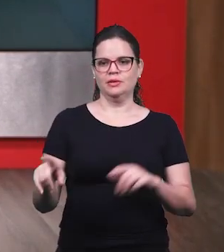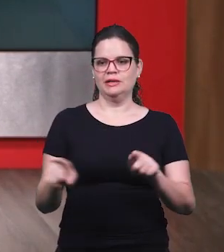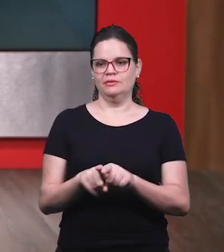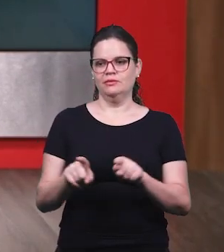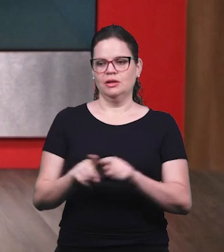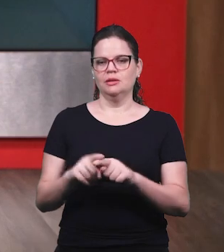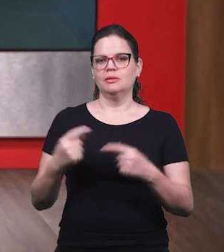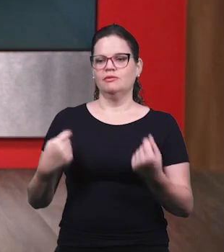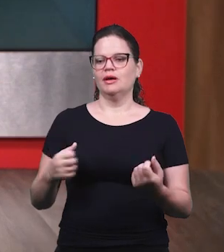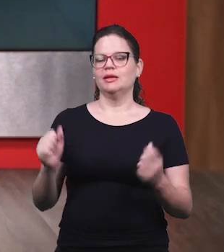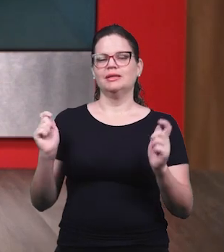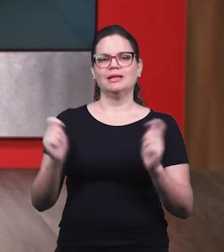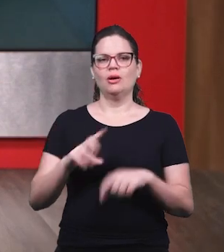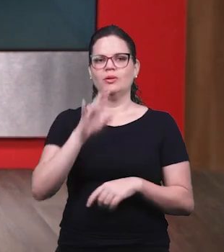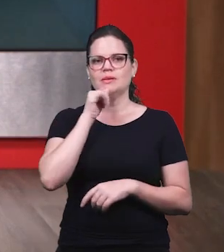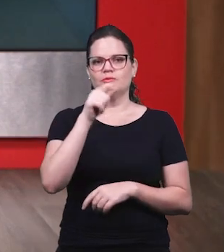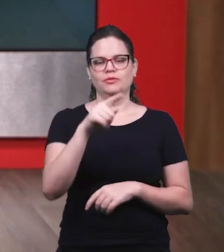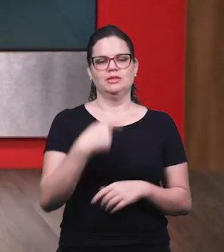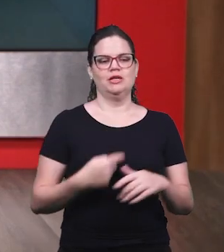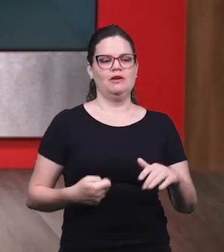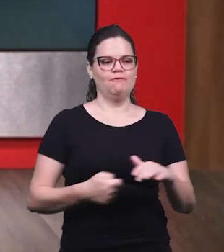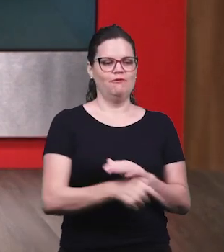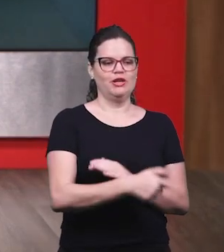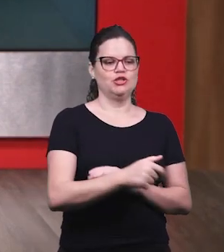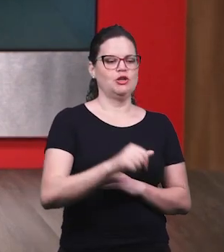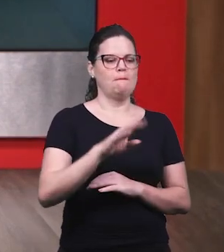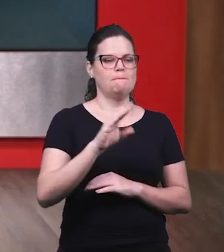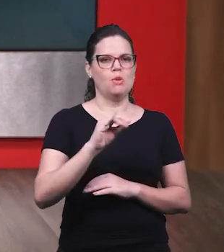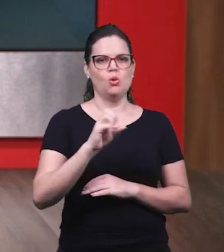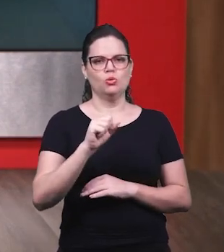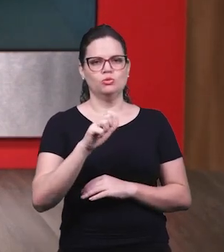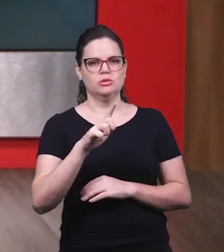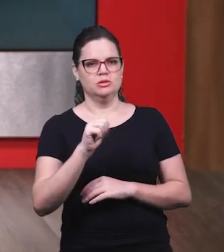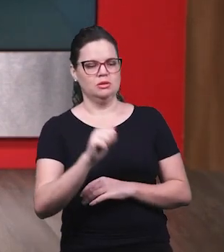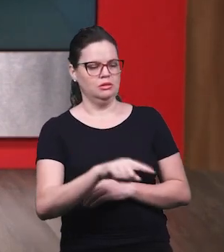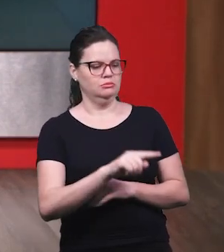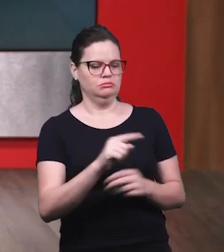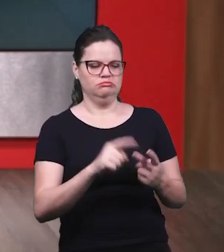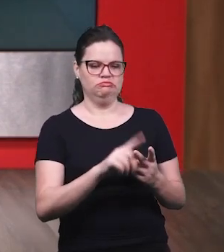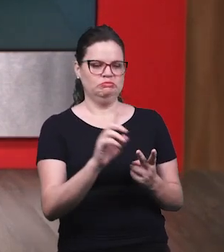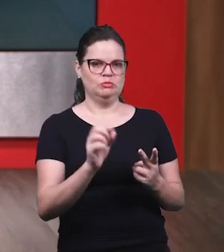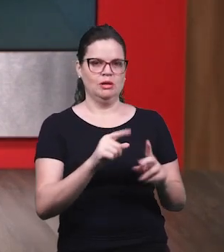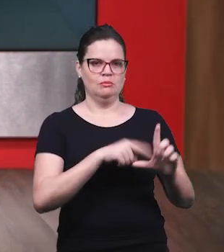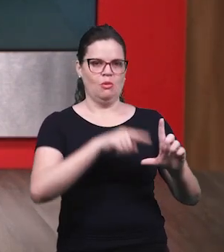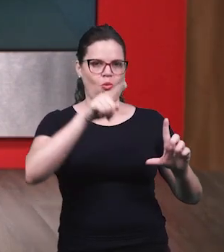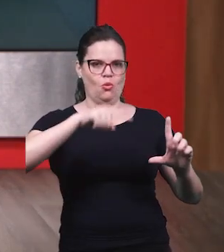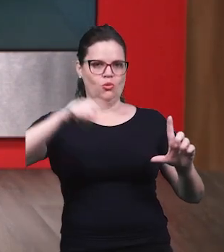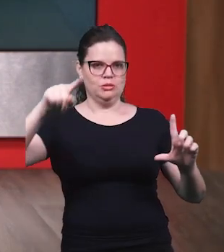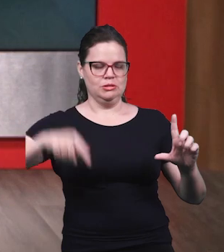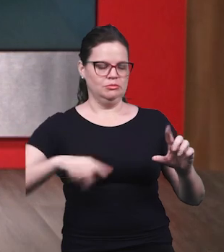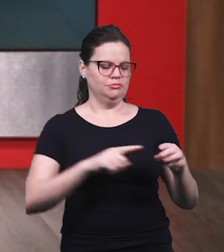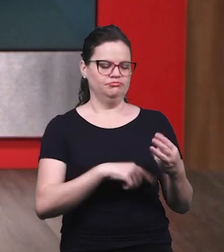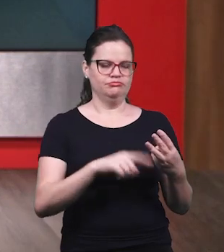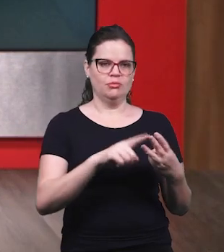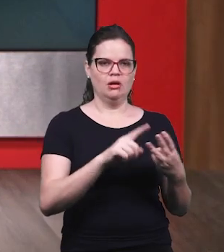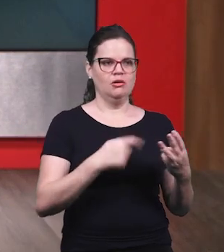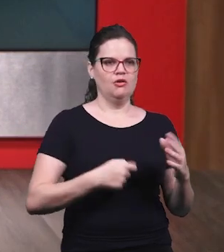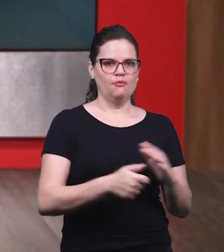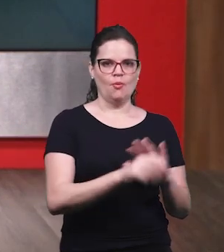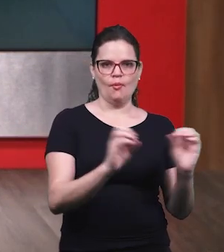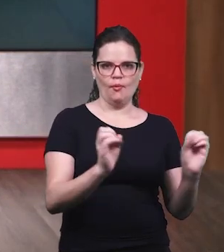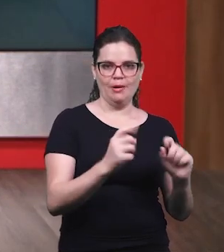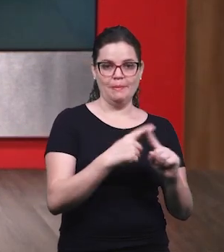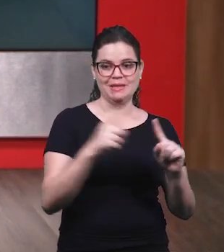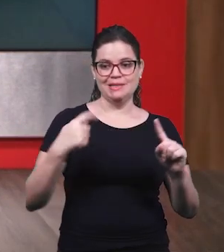gerar emprego para uma ou mais pessoas, oportunidade de trabalho, vai gerar consumo